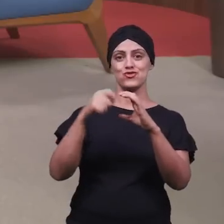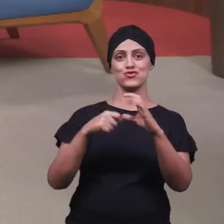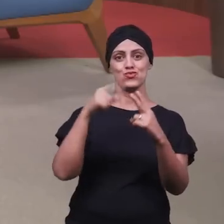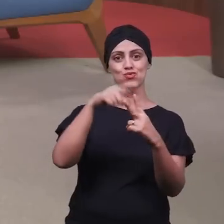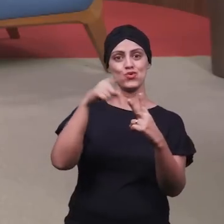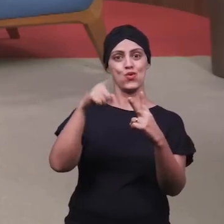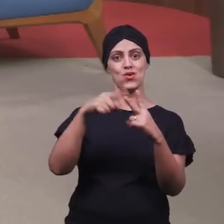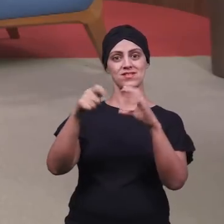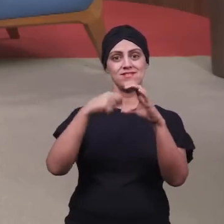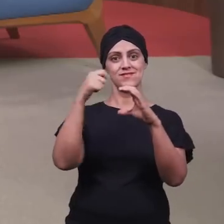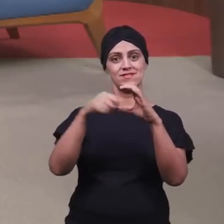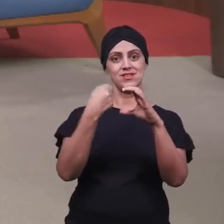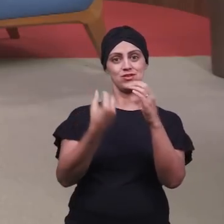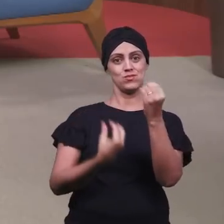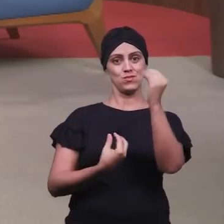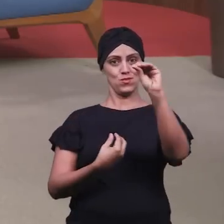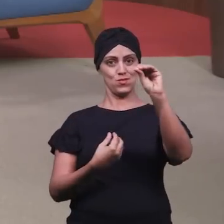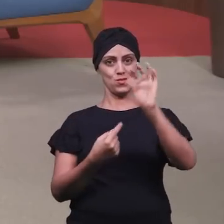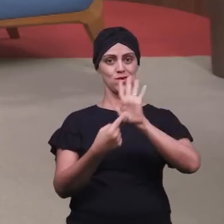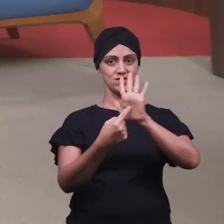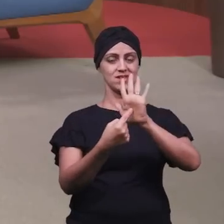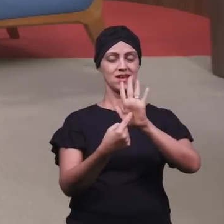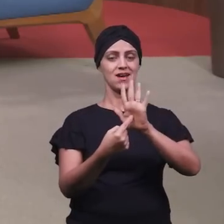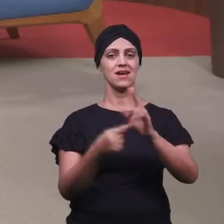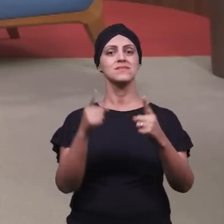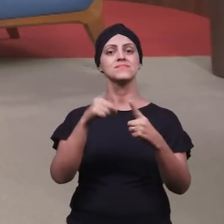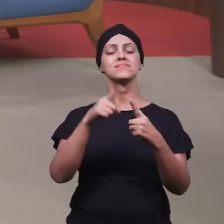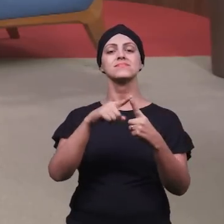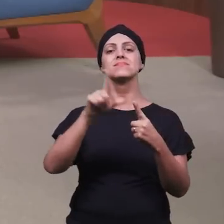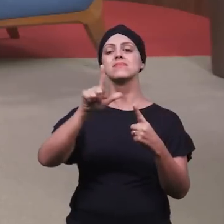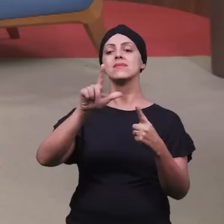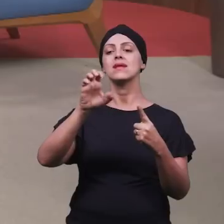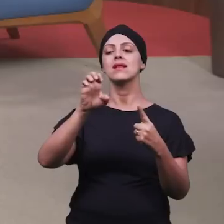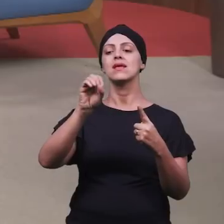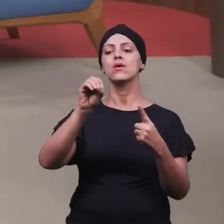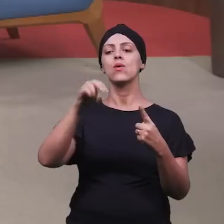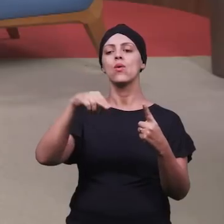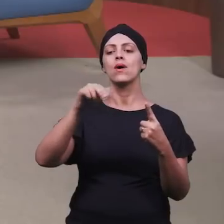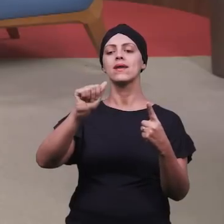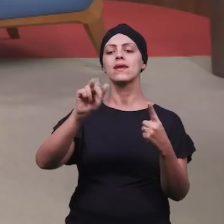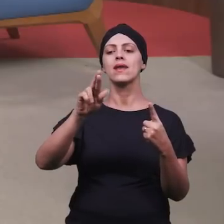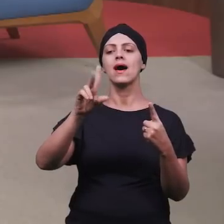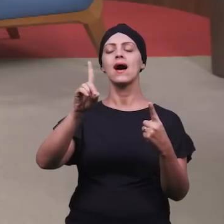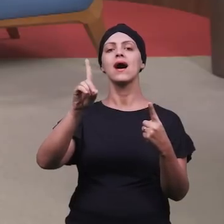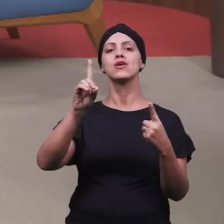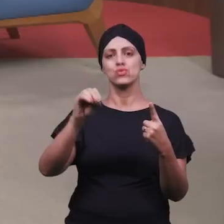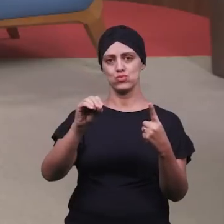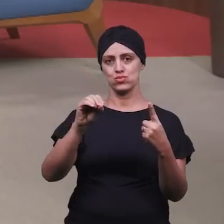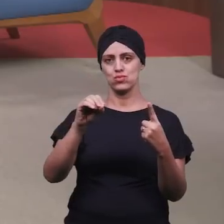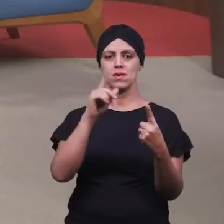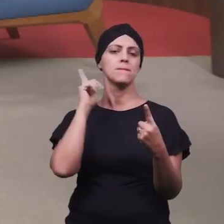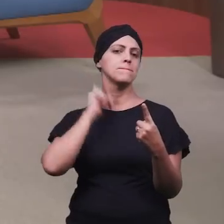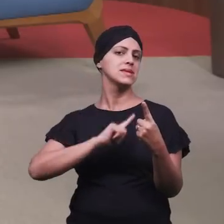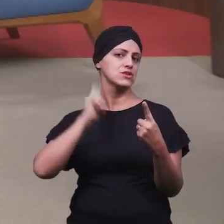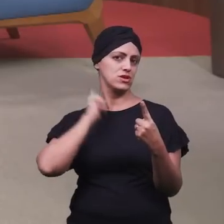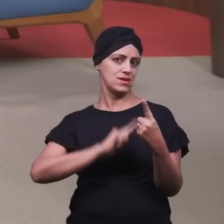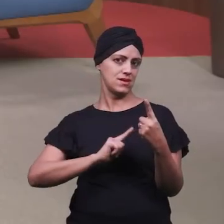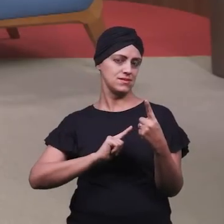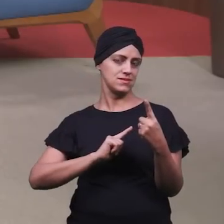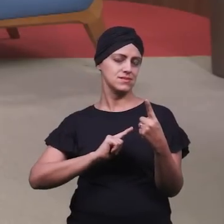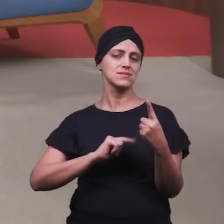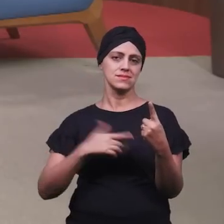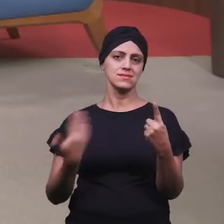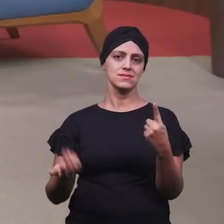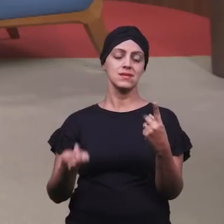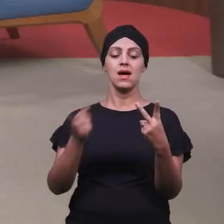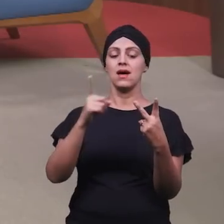Então vamos trazer aqui 2 vídeos. Um deles foi enviado pelo nosso irmão Leonardo, que é da cidade de Engenheiro Caldas, no estado de Minas Gerais,